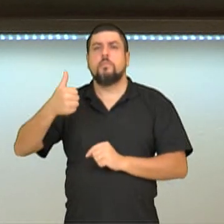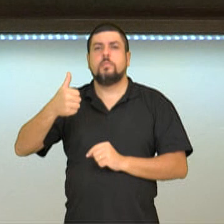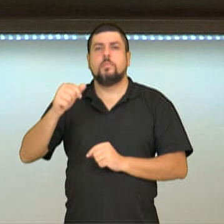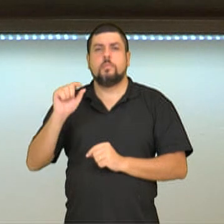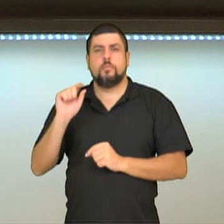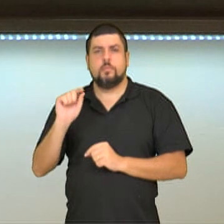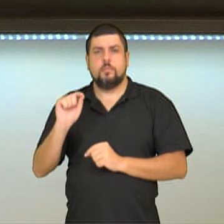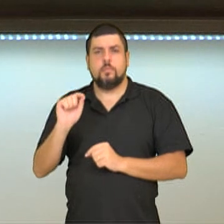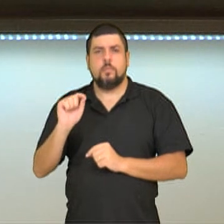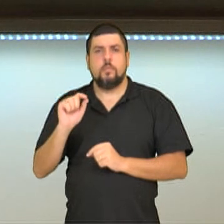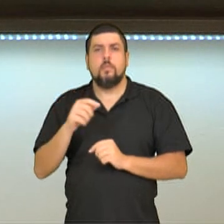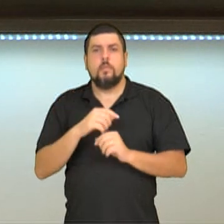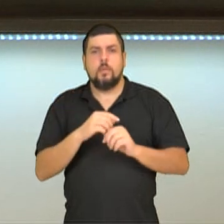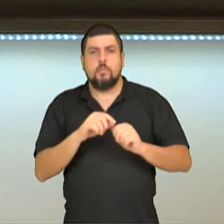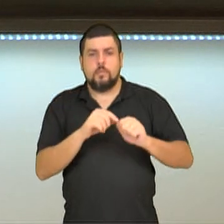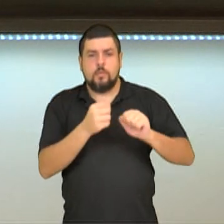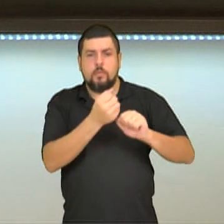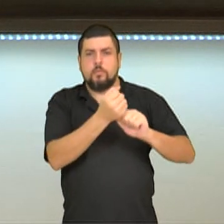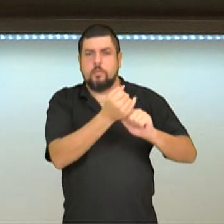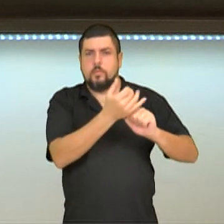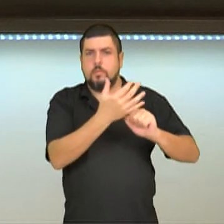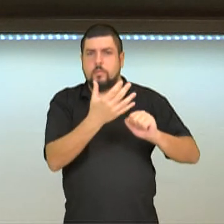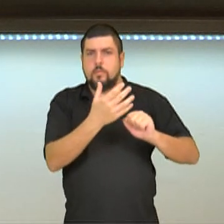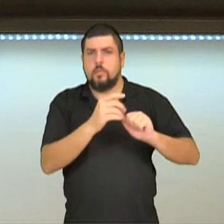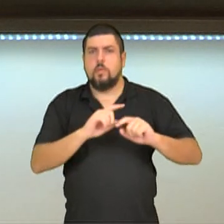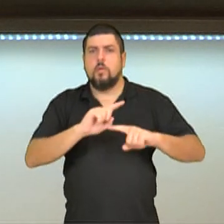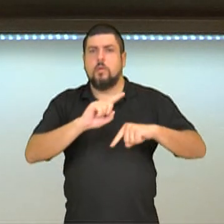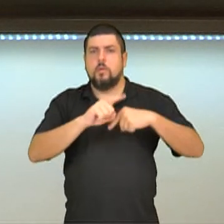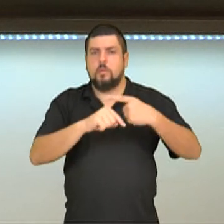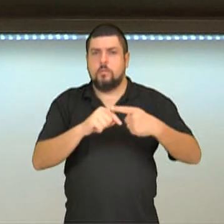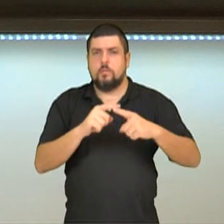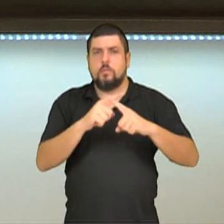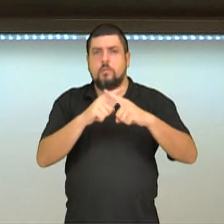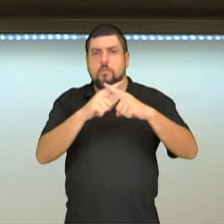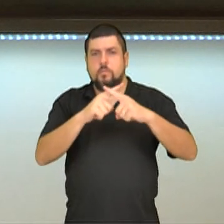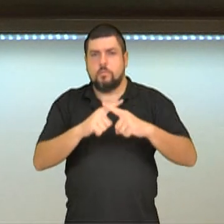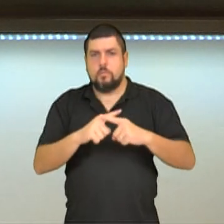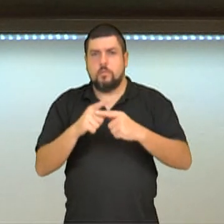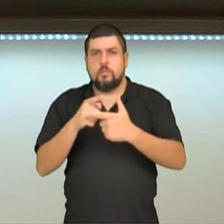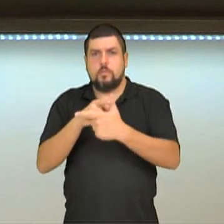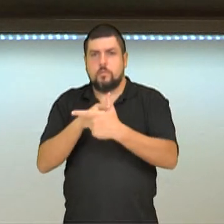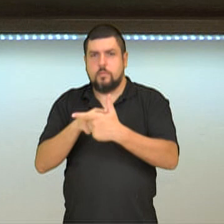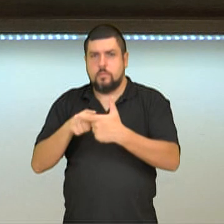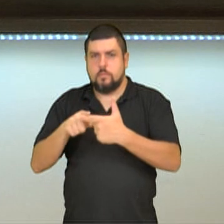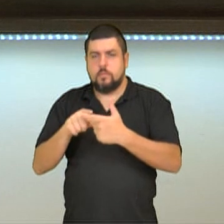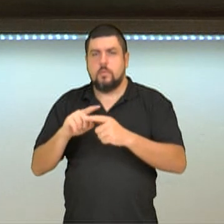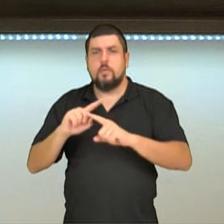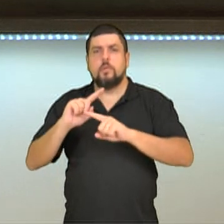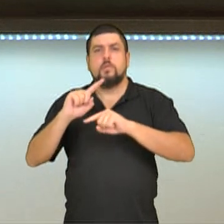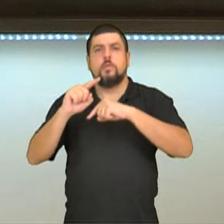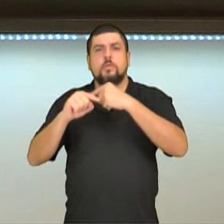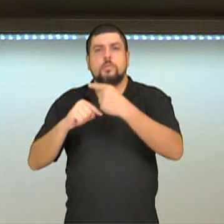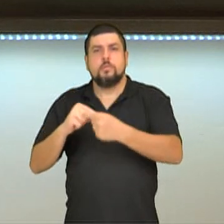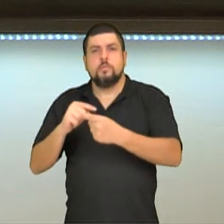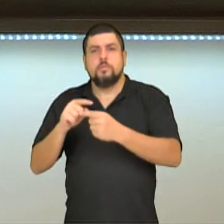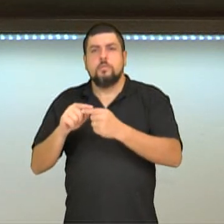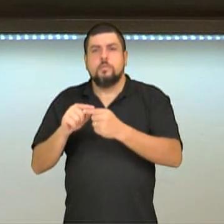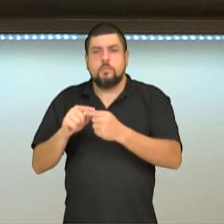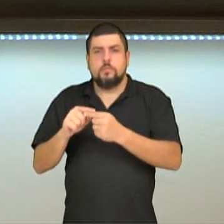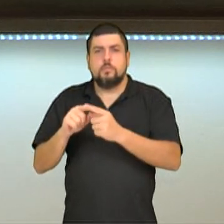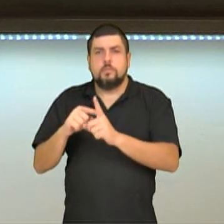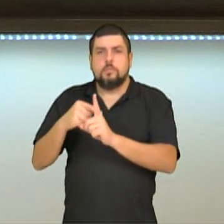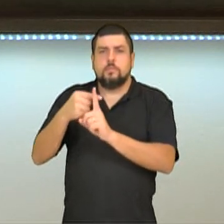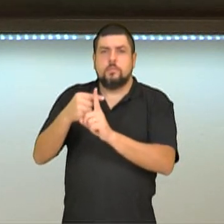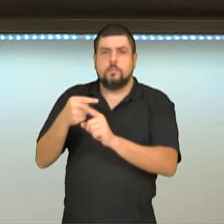primeiro das operações? A potenciação, depois a multiplicação e a divisão e depois adição e